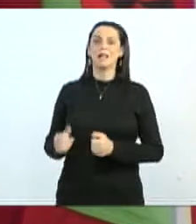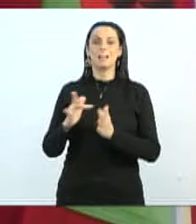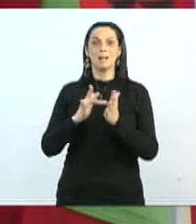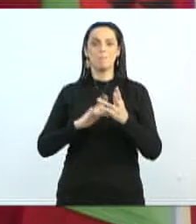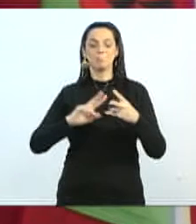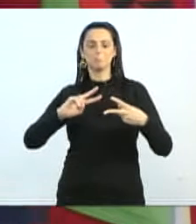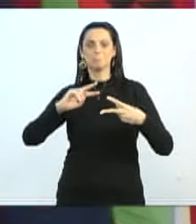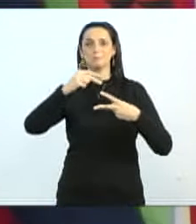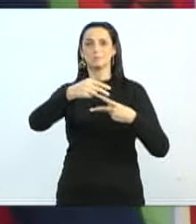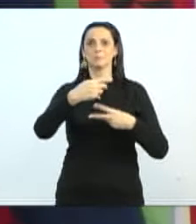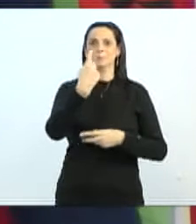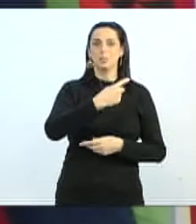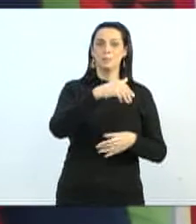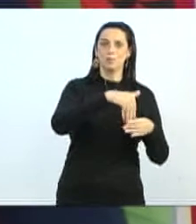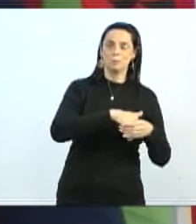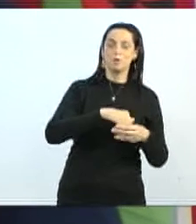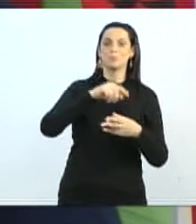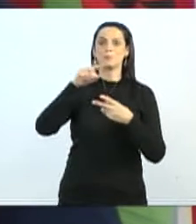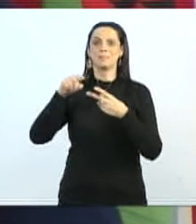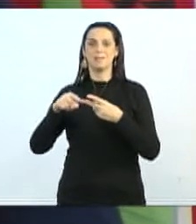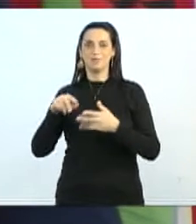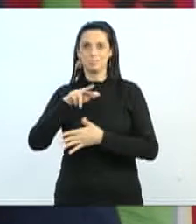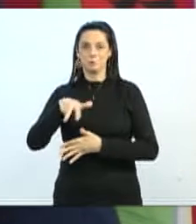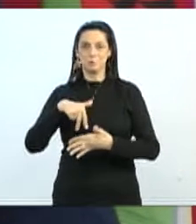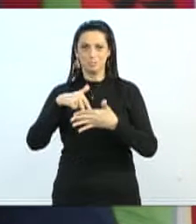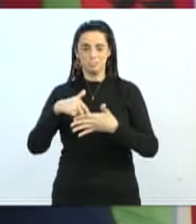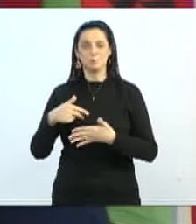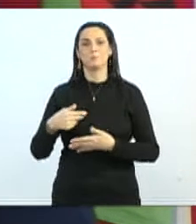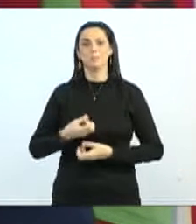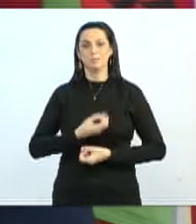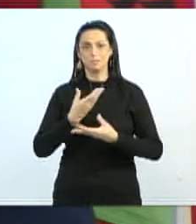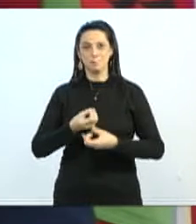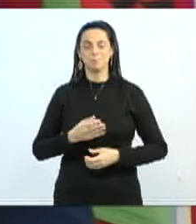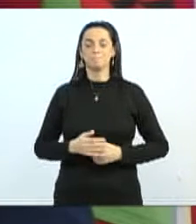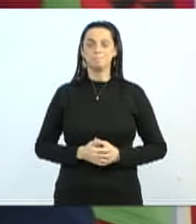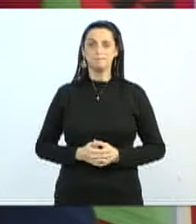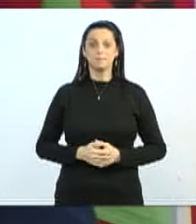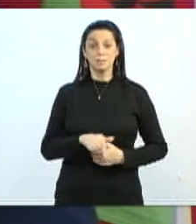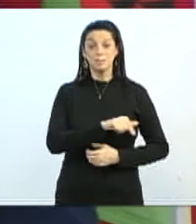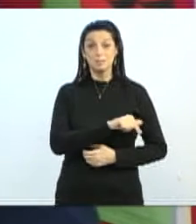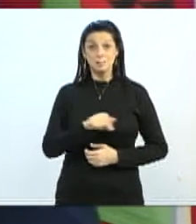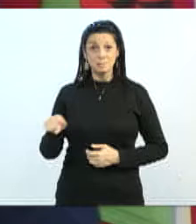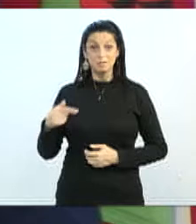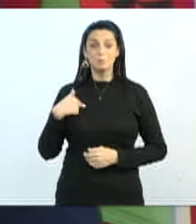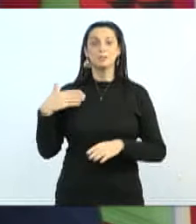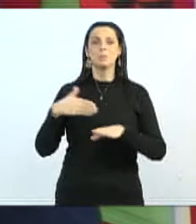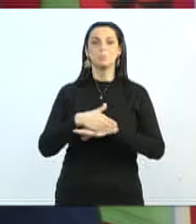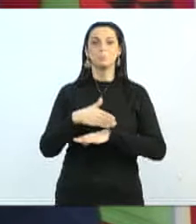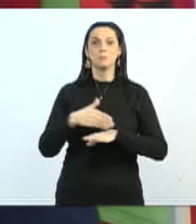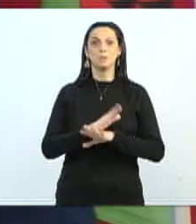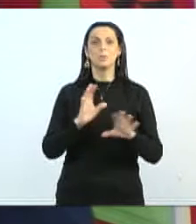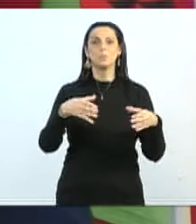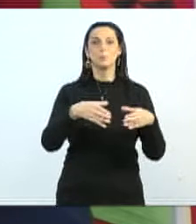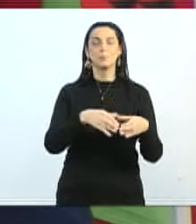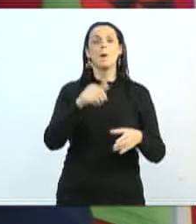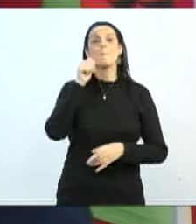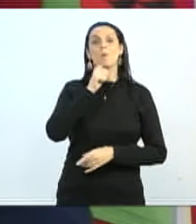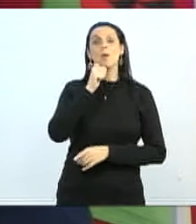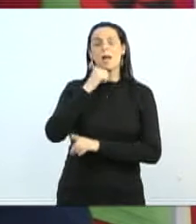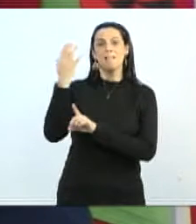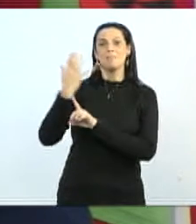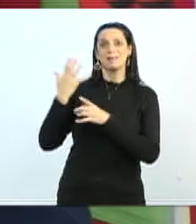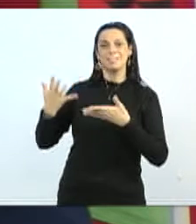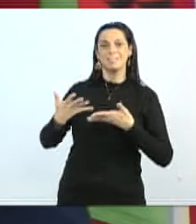dia. Começo a minha agenda falando de um evento que eu estive presente essa semana, chamado Mulheres que Inspiram. É